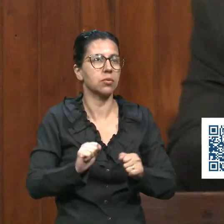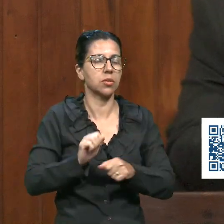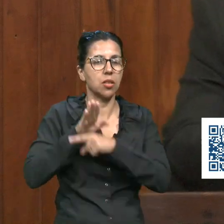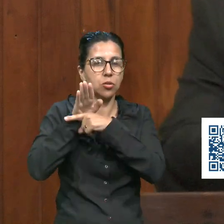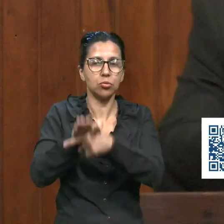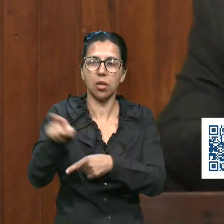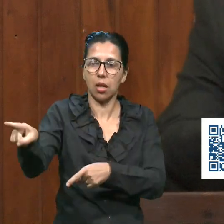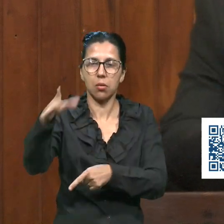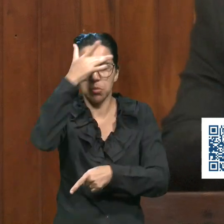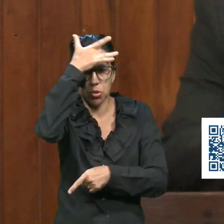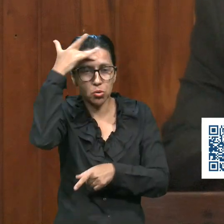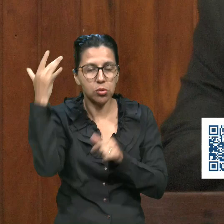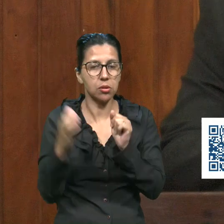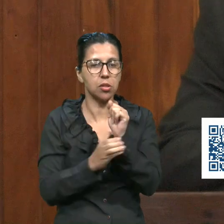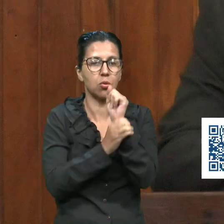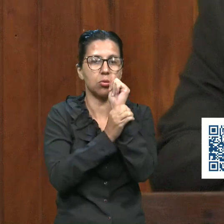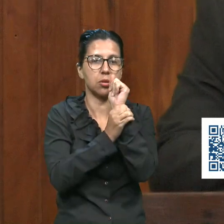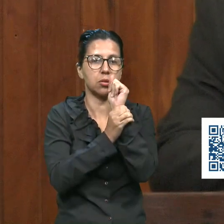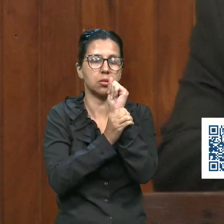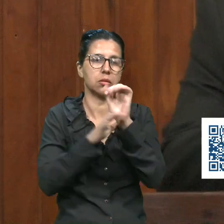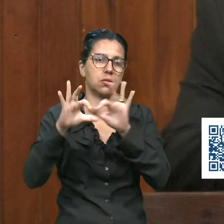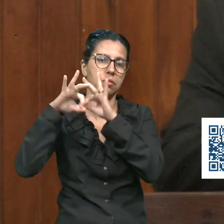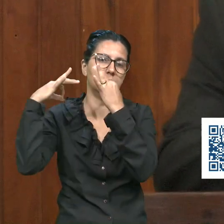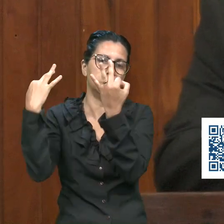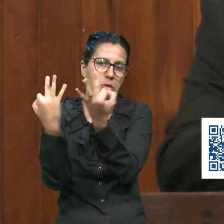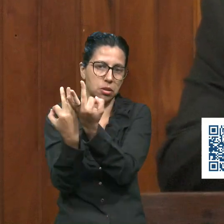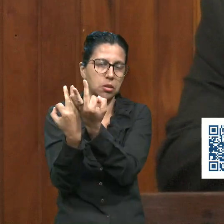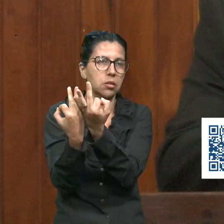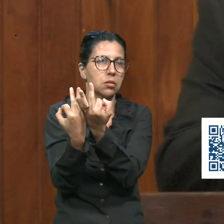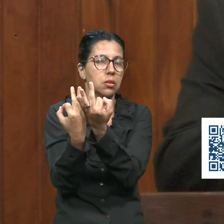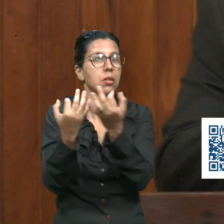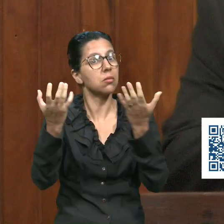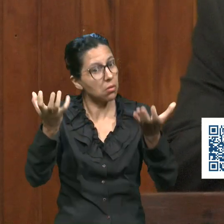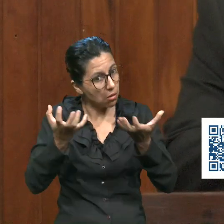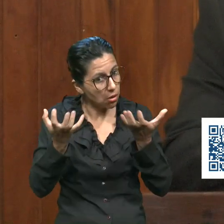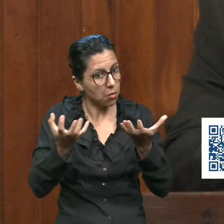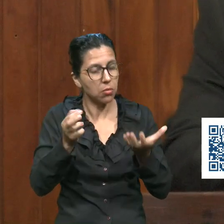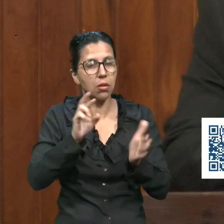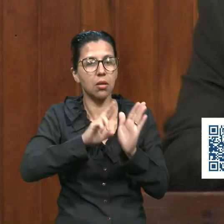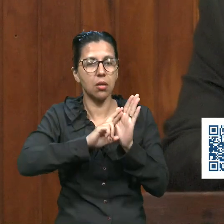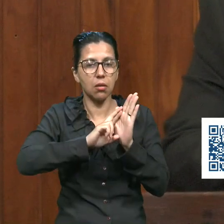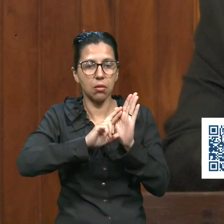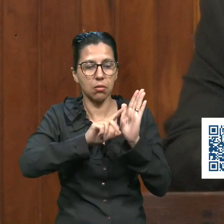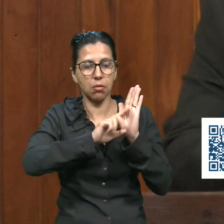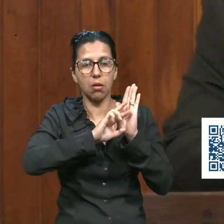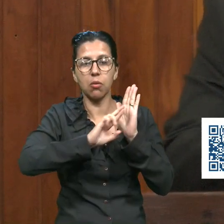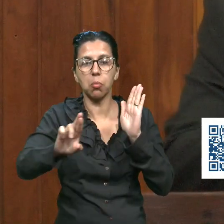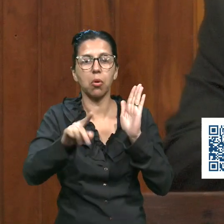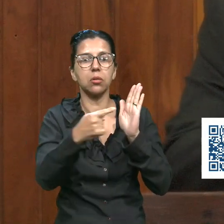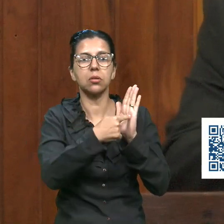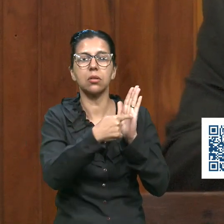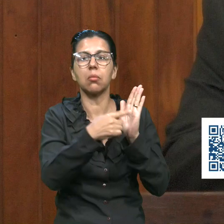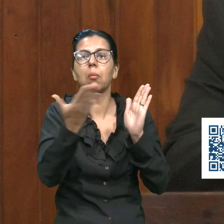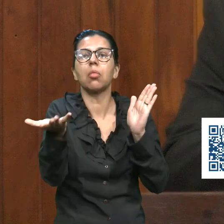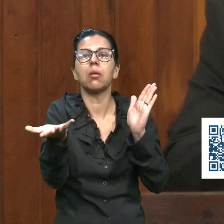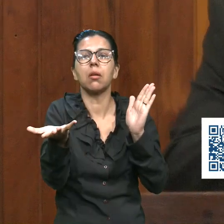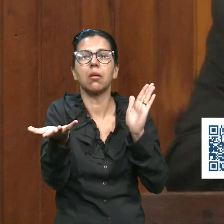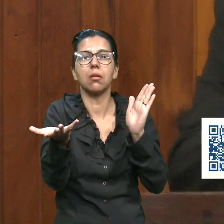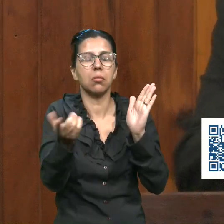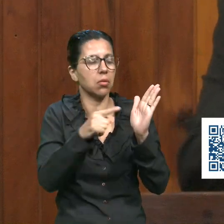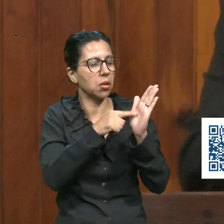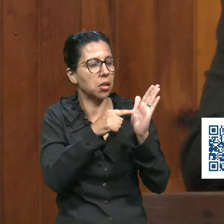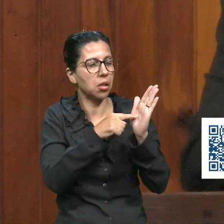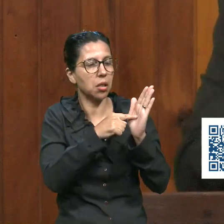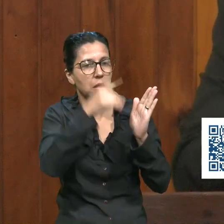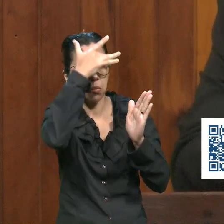a segurança dessas famílias. Exigimos respostas claras. Onde está o laudo da